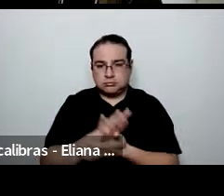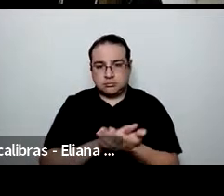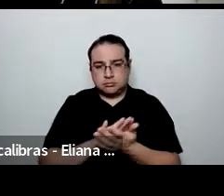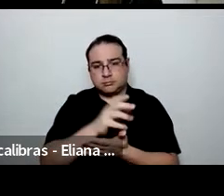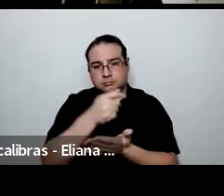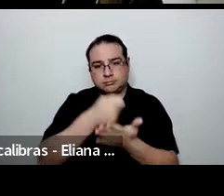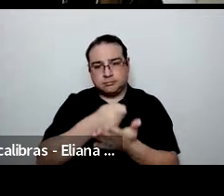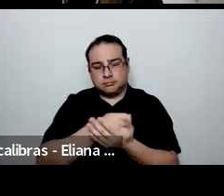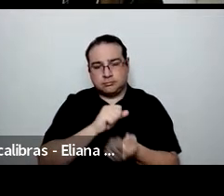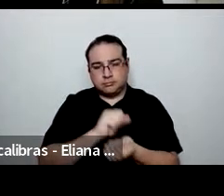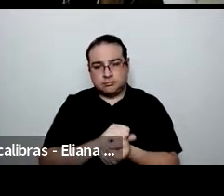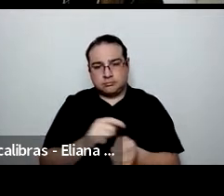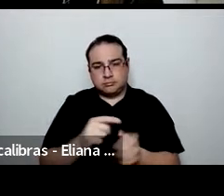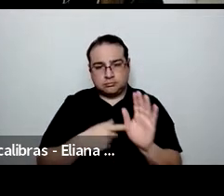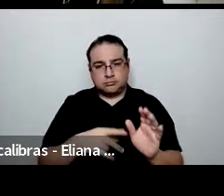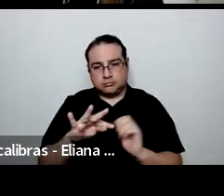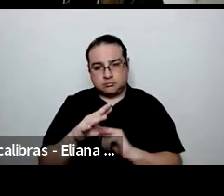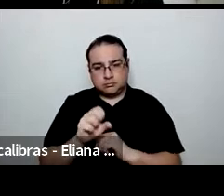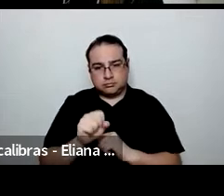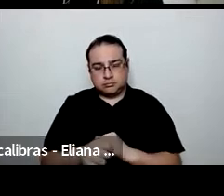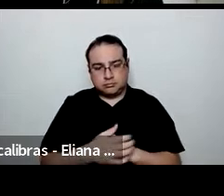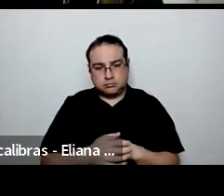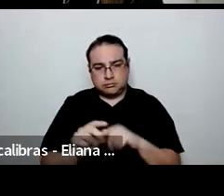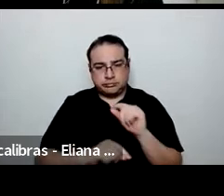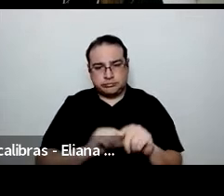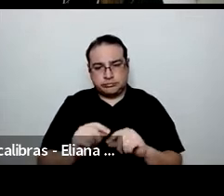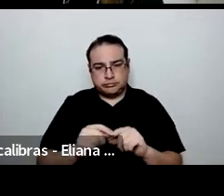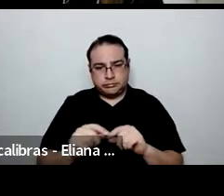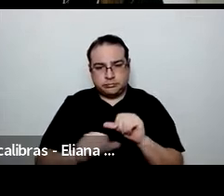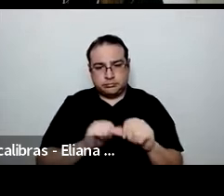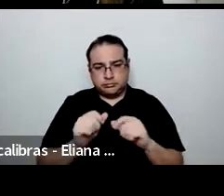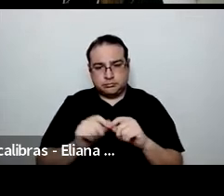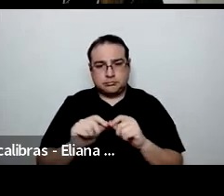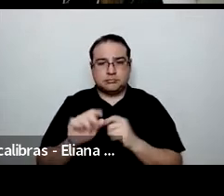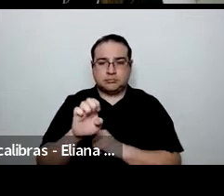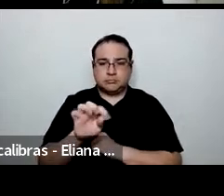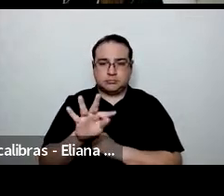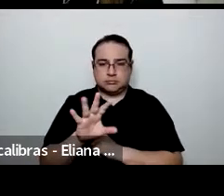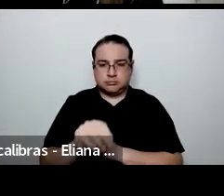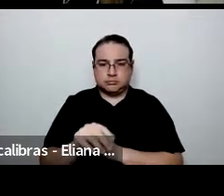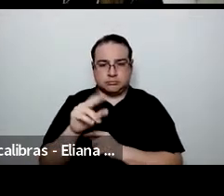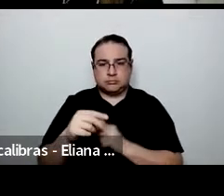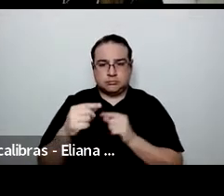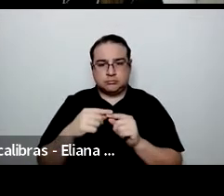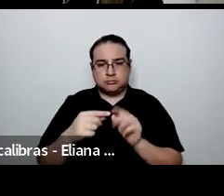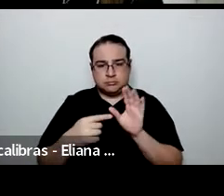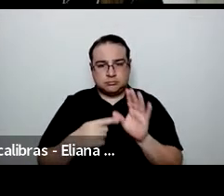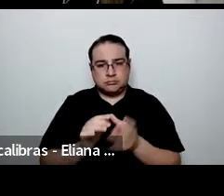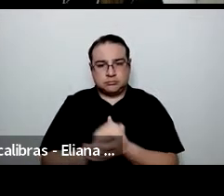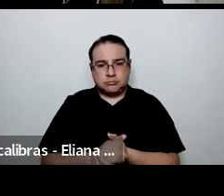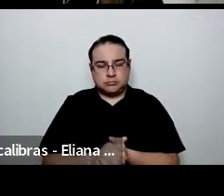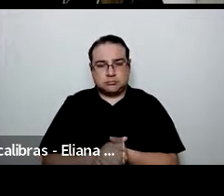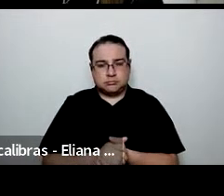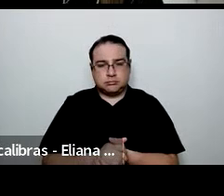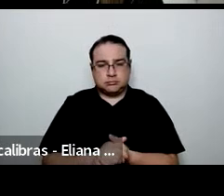obrigatoriedade para o prestador de contas o que afasta o evento uma irregularidade